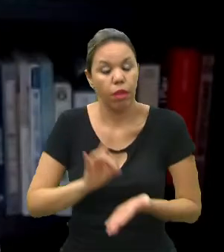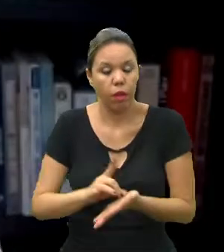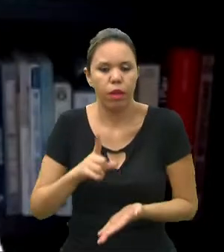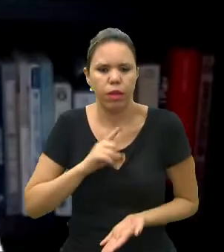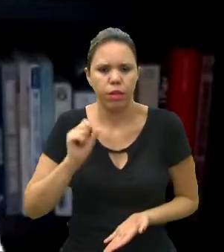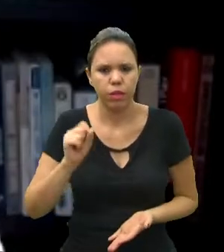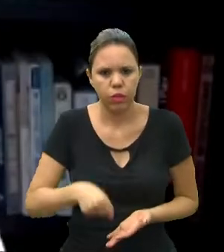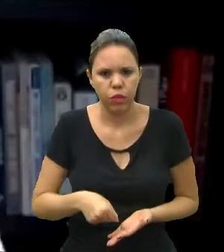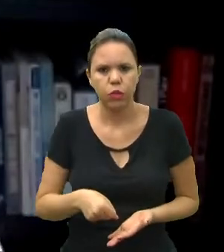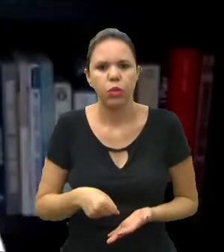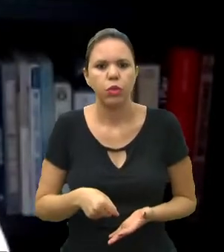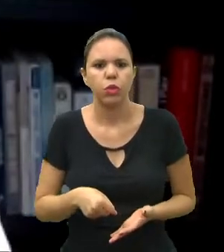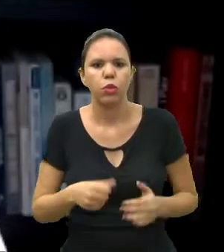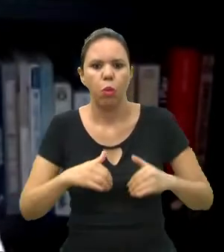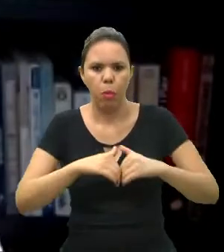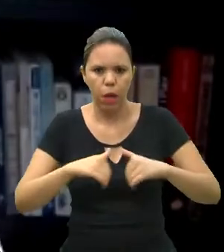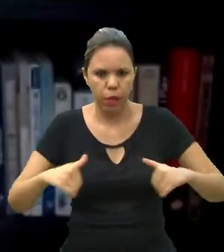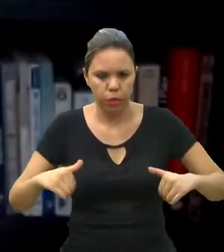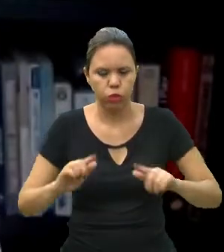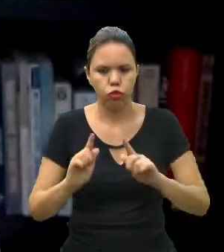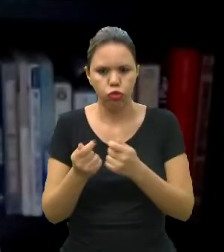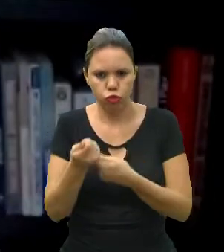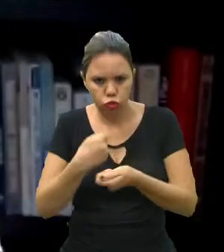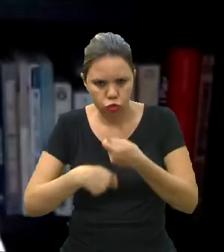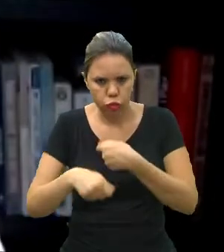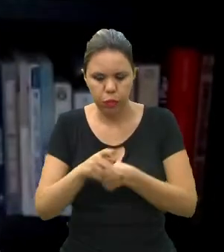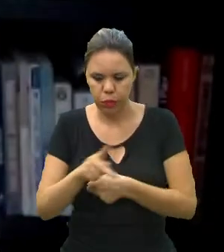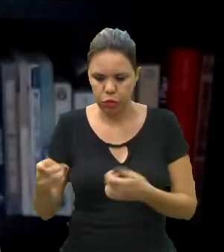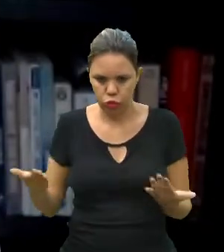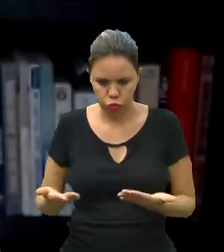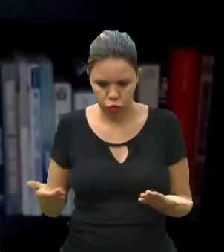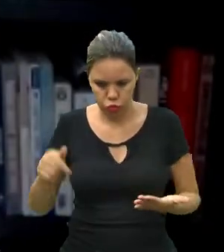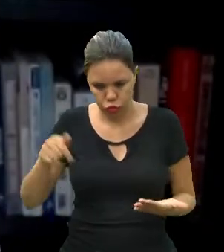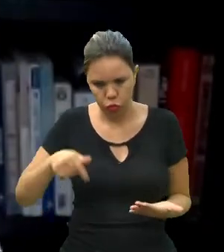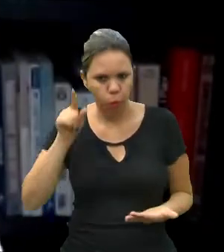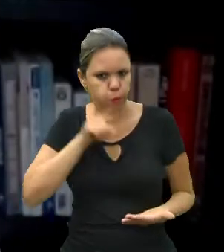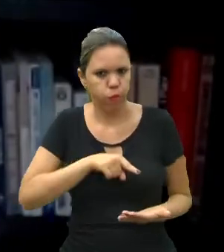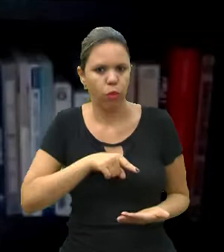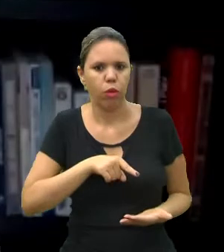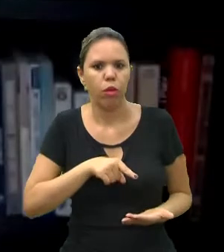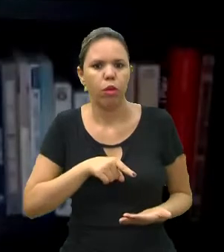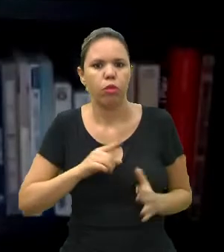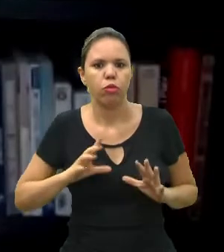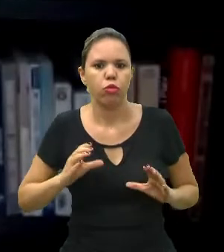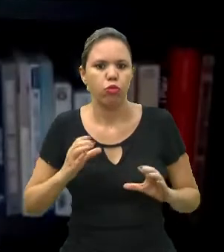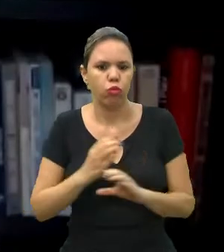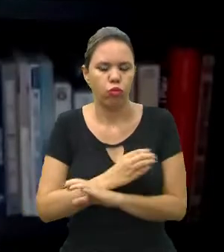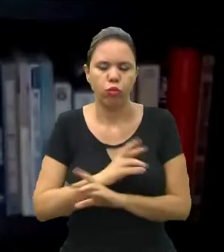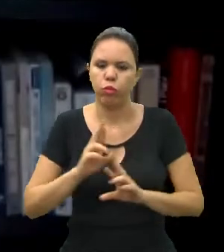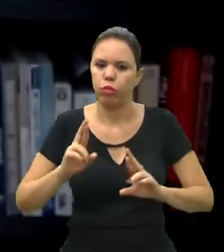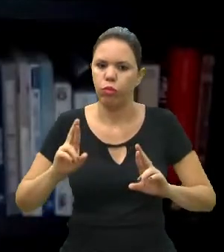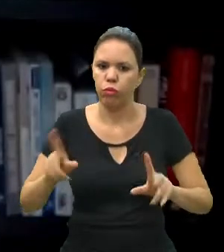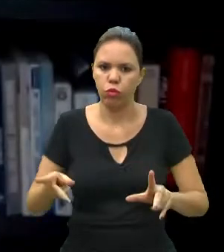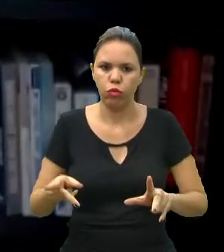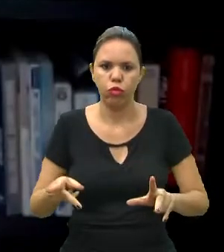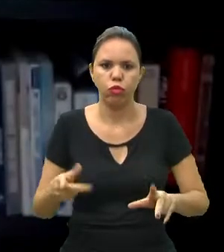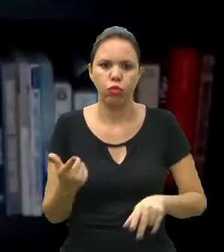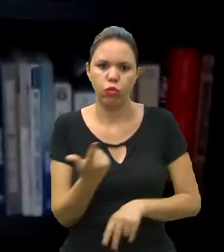de fato, uma ruptura da gestão do atual presidente dos Estados Unidos, que é